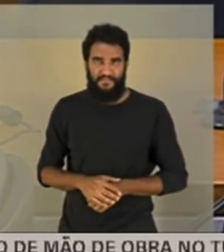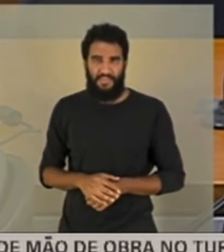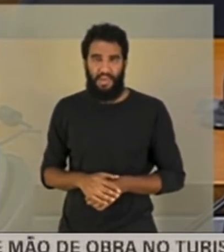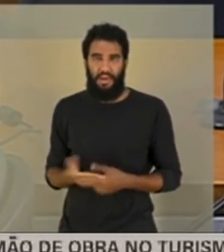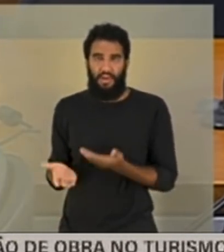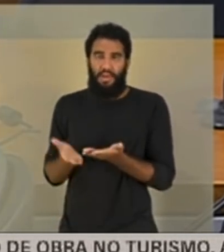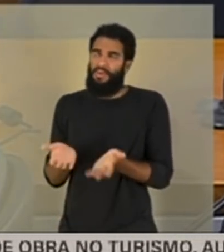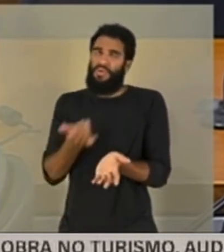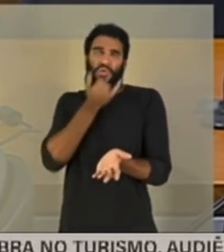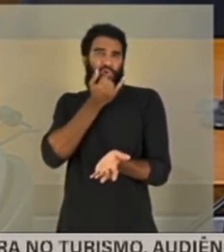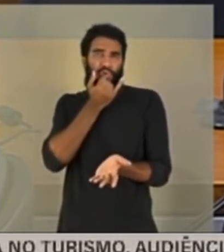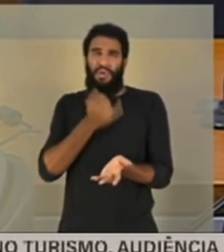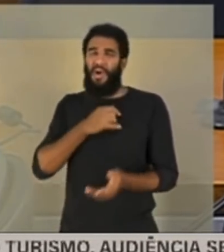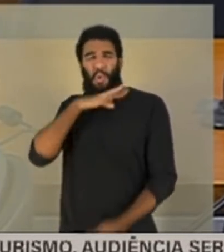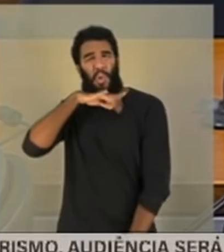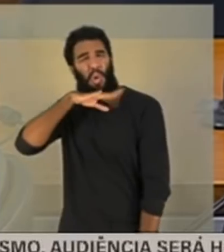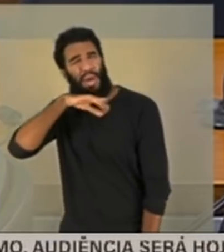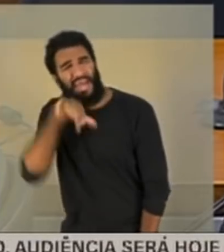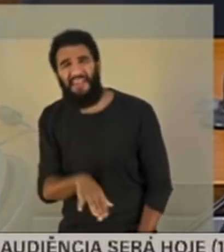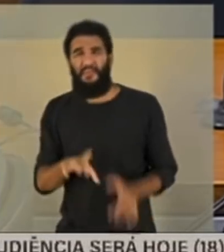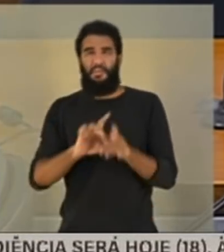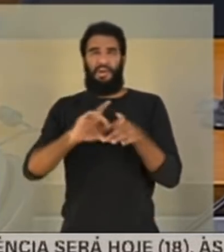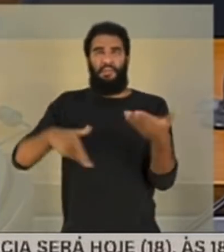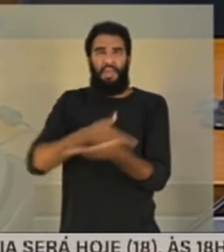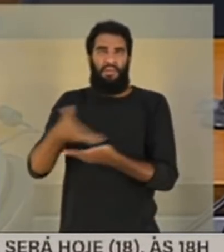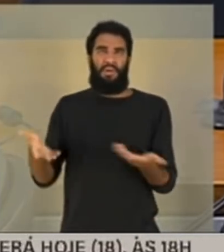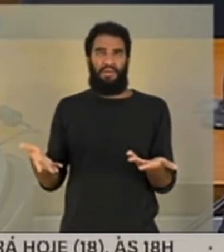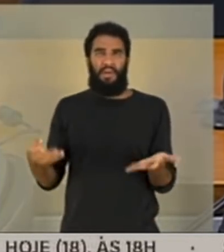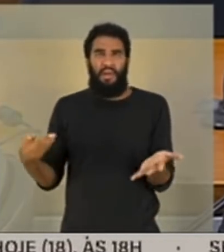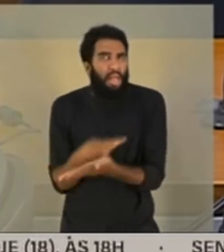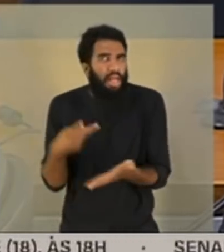fazer um desabafo. Ridículo para a nossa democracia. Ridículo.